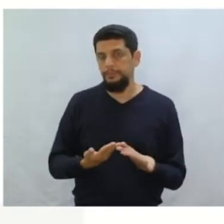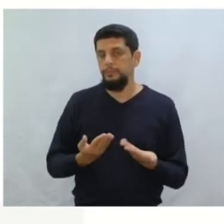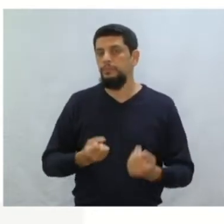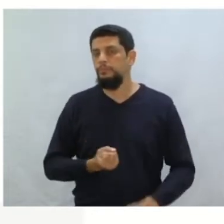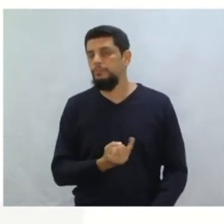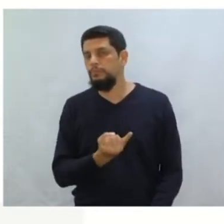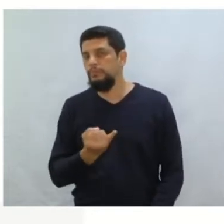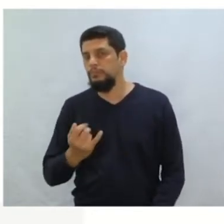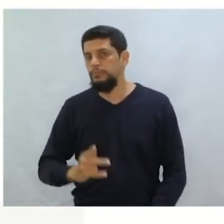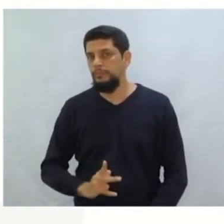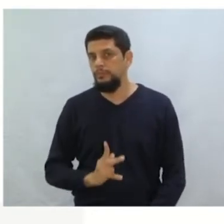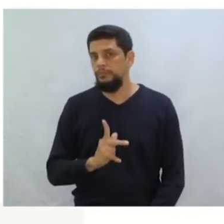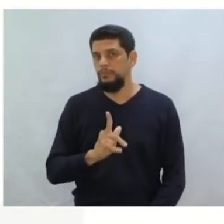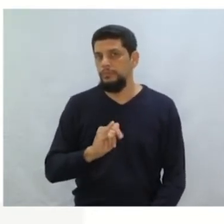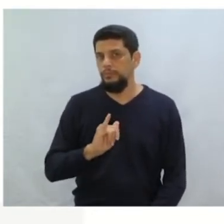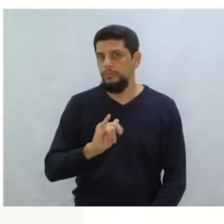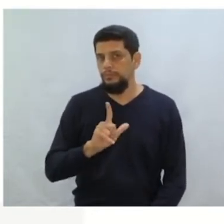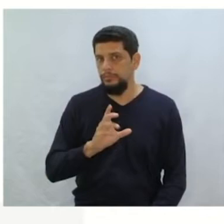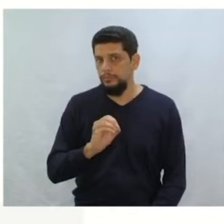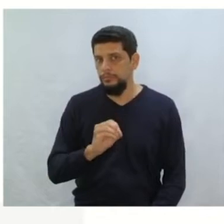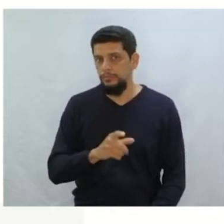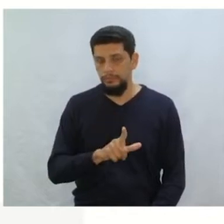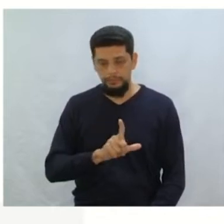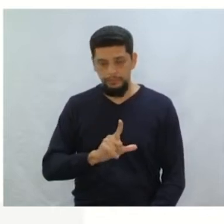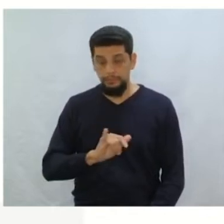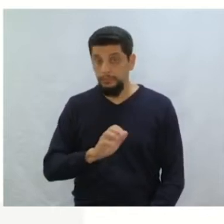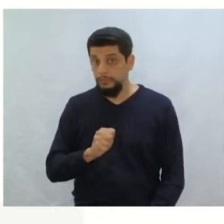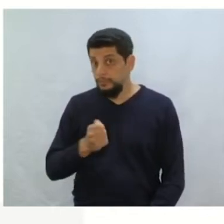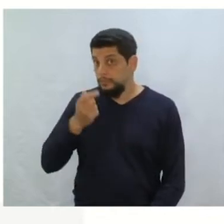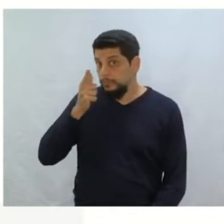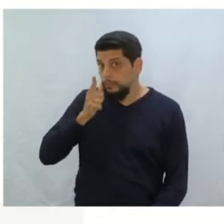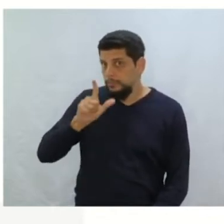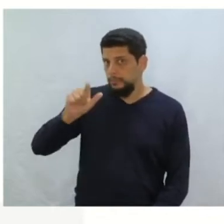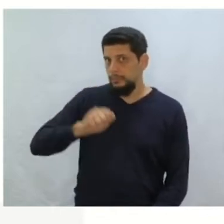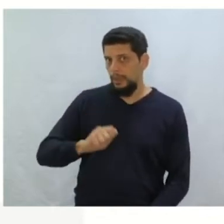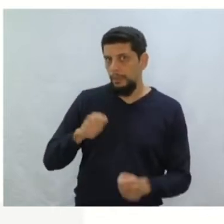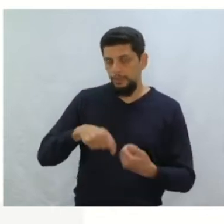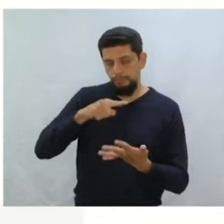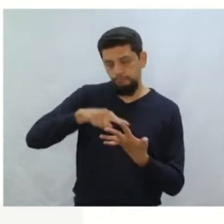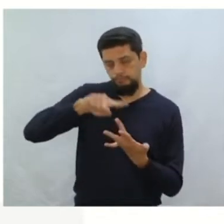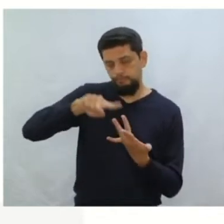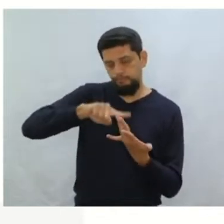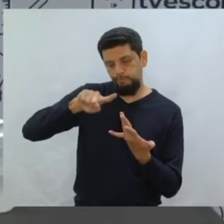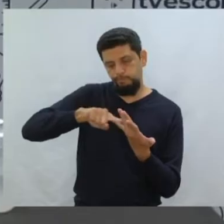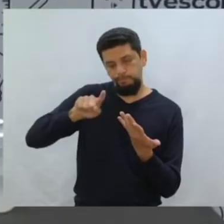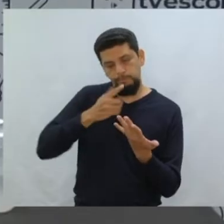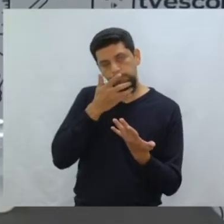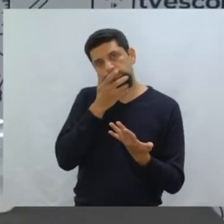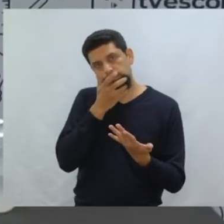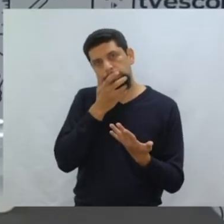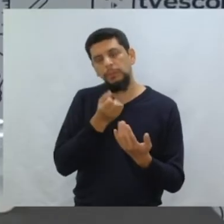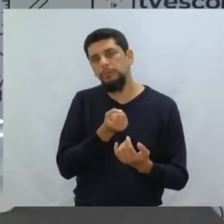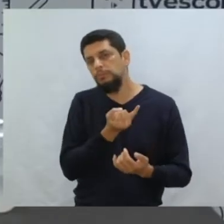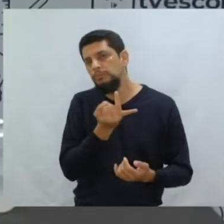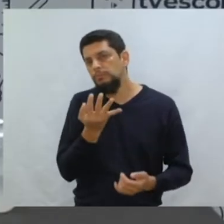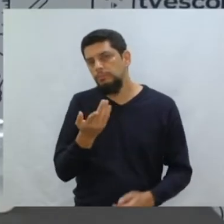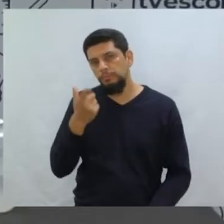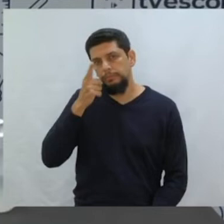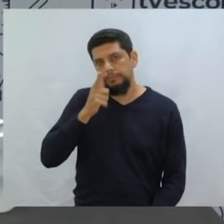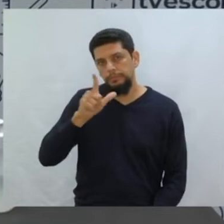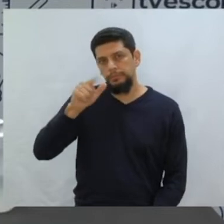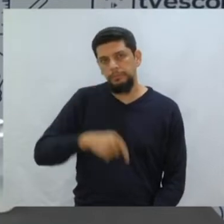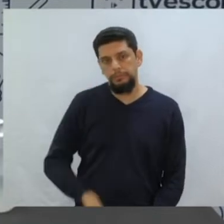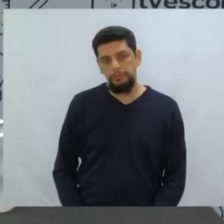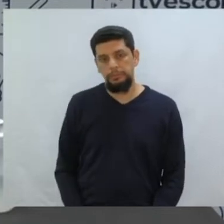Então, quantos quilos será que a Lia conseguiu? Você pode contar aí, ó, com os